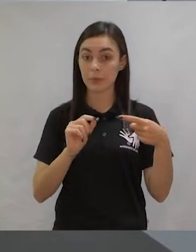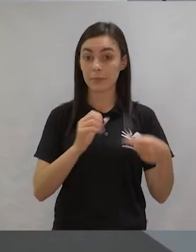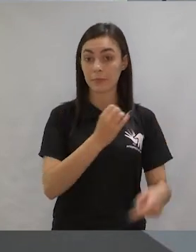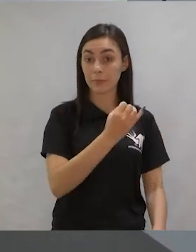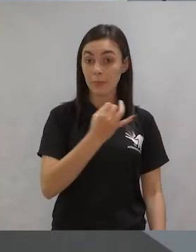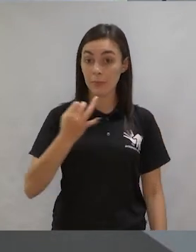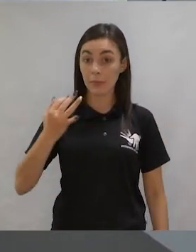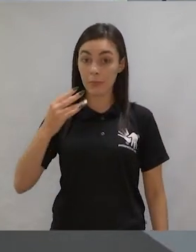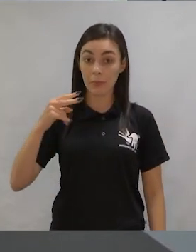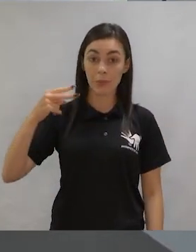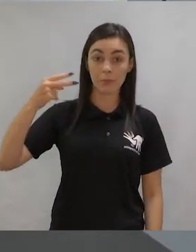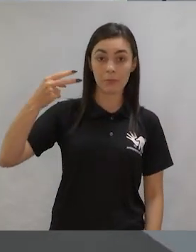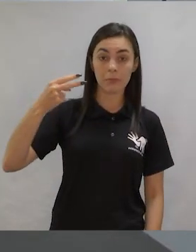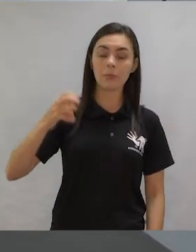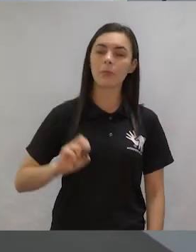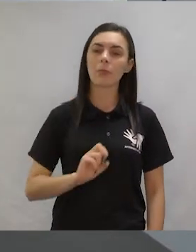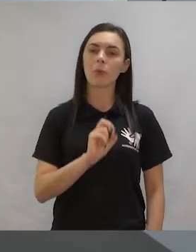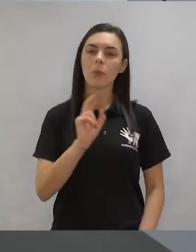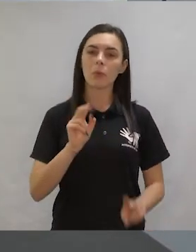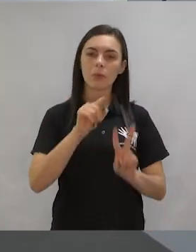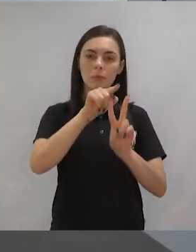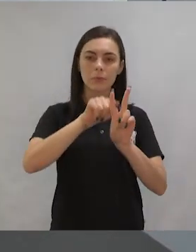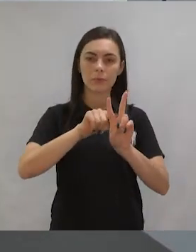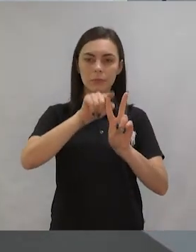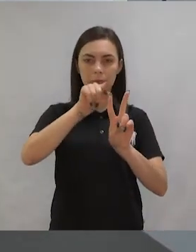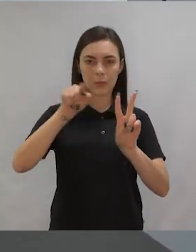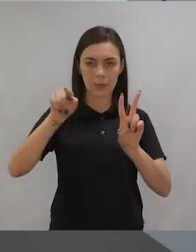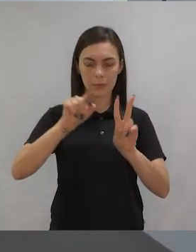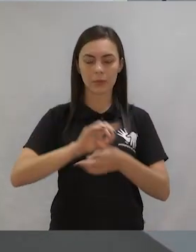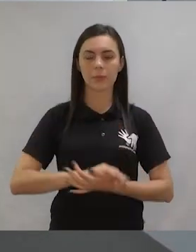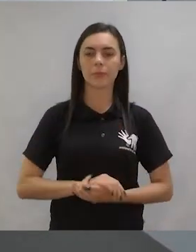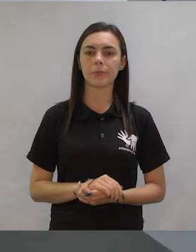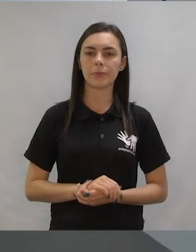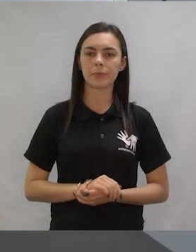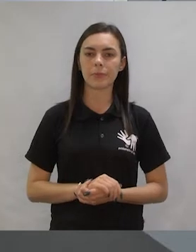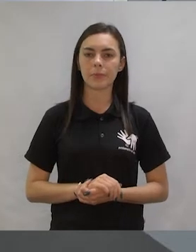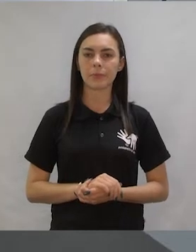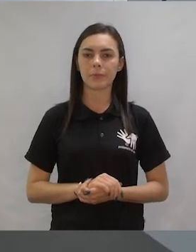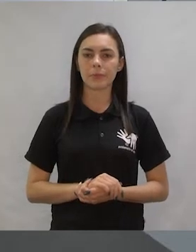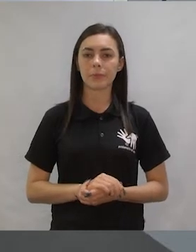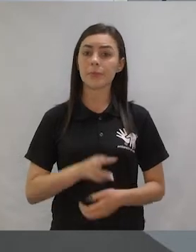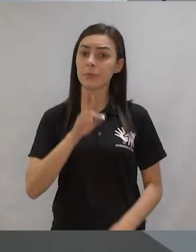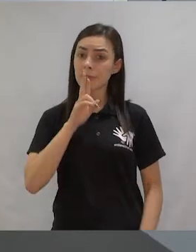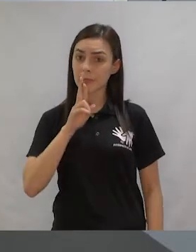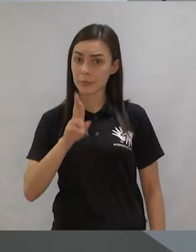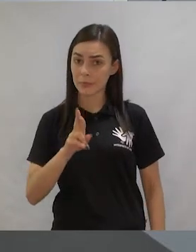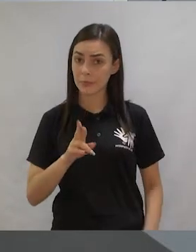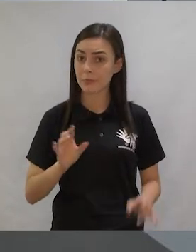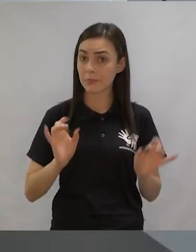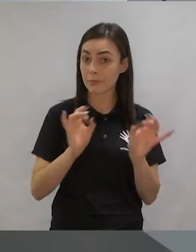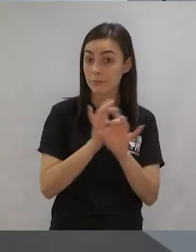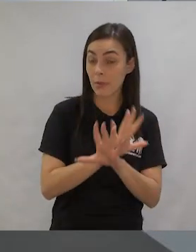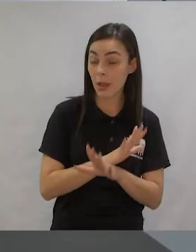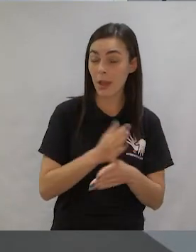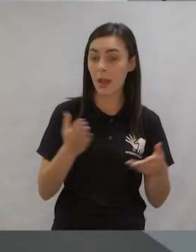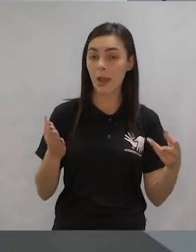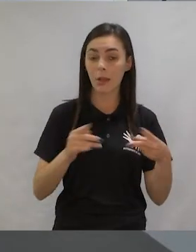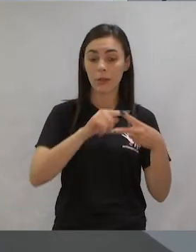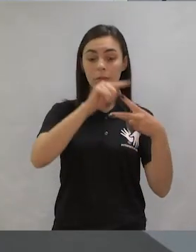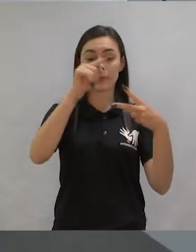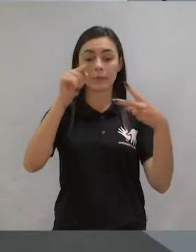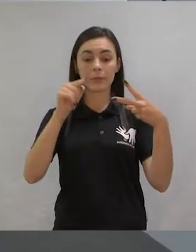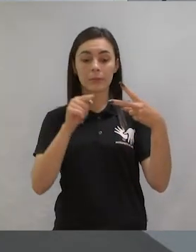as potências e as raízes. Depois disso, resolvi as potências e as raízes, eu